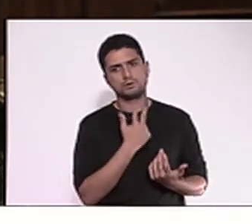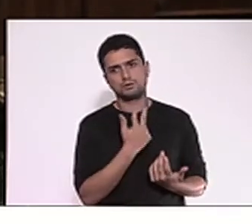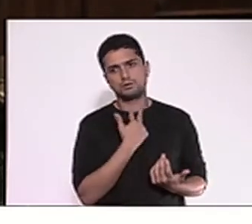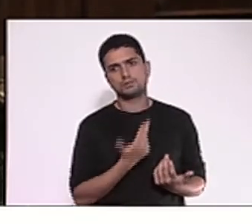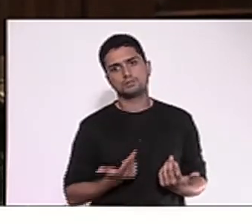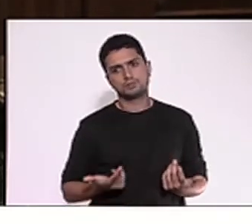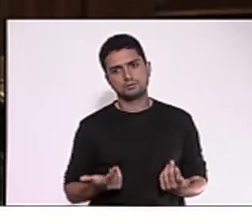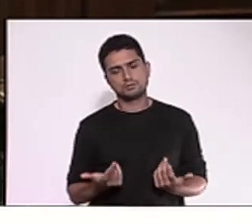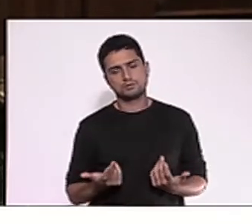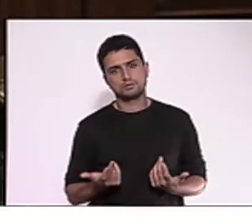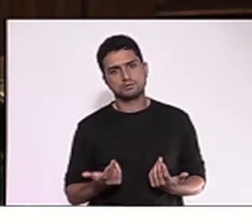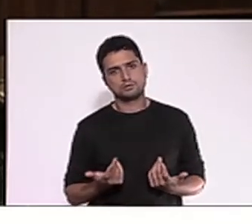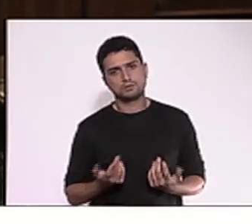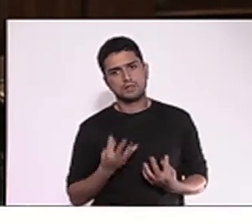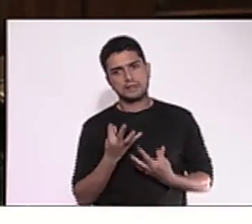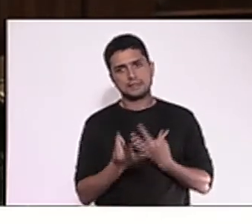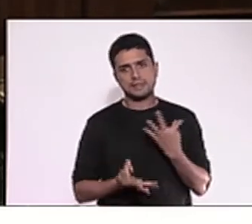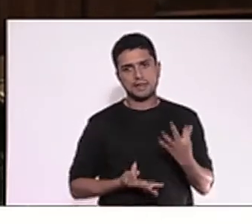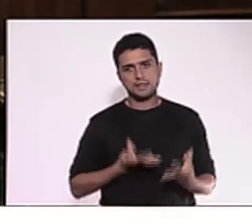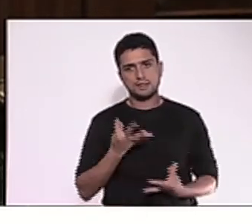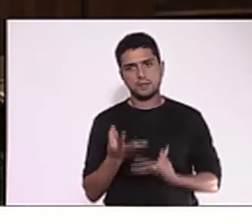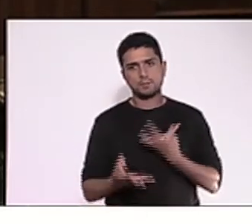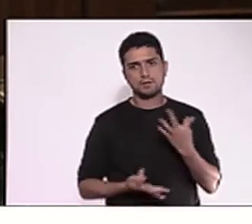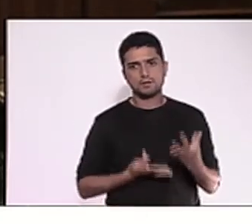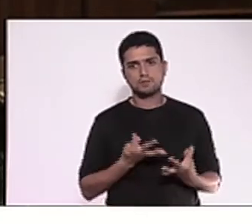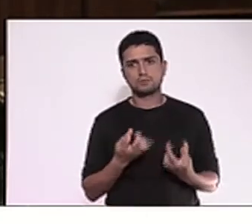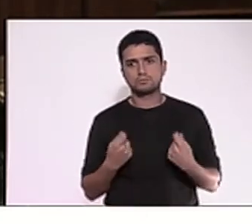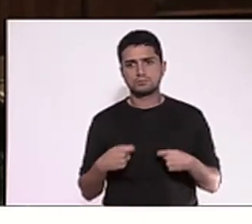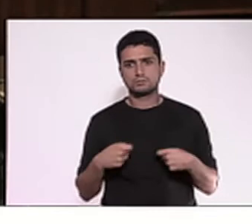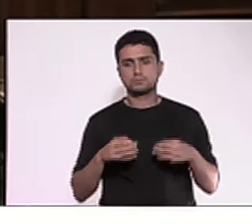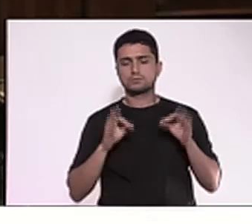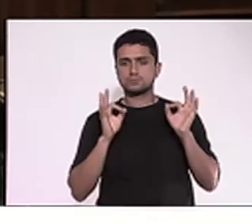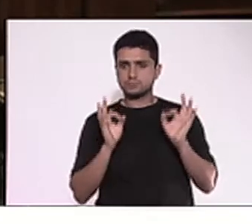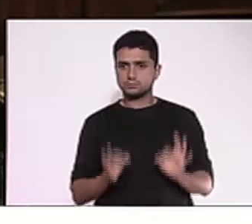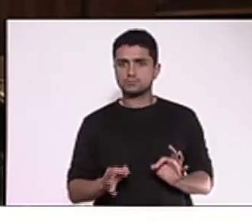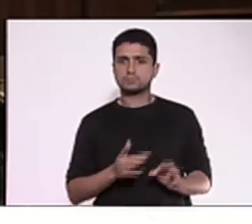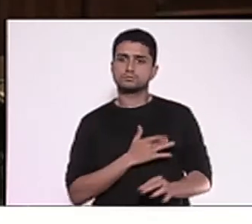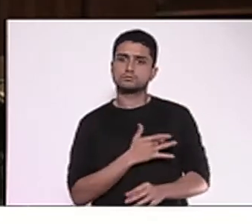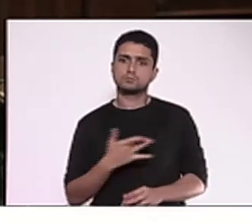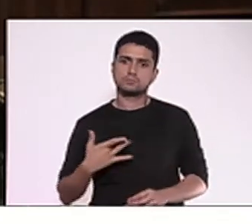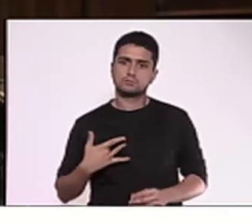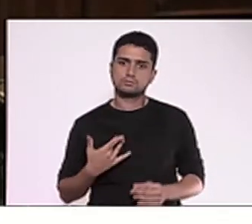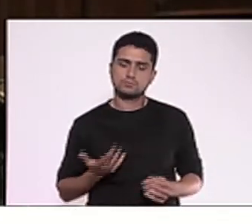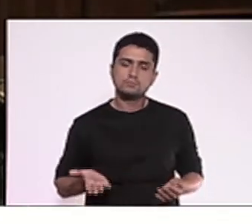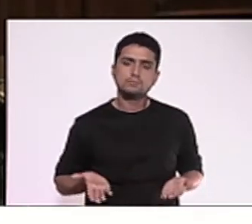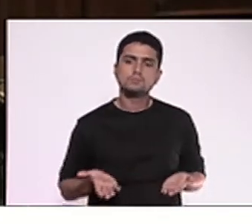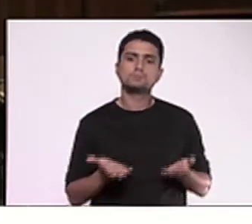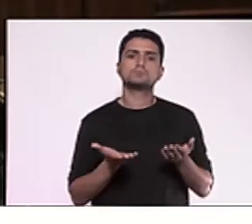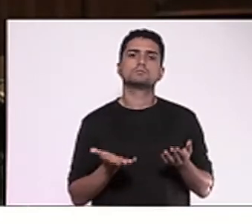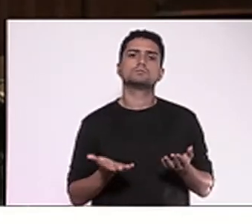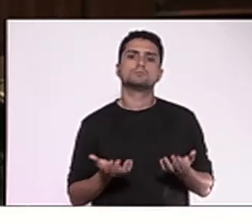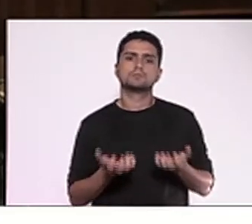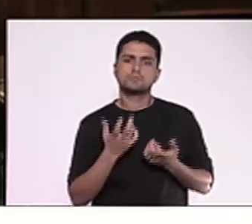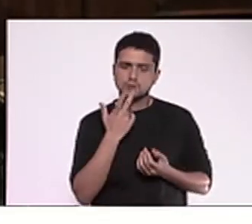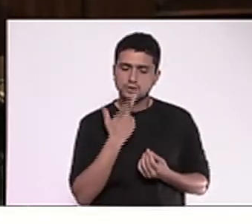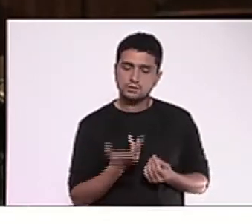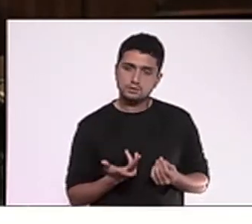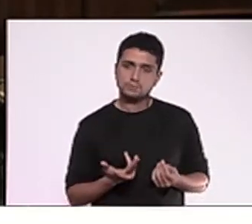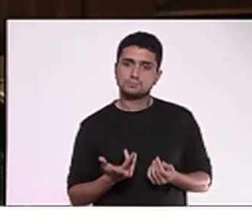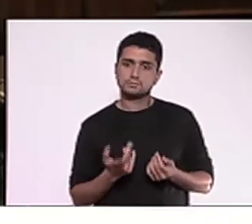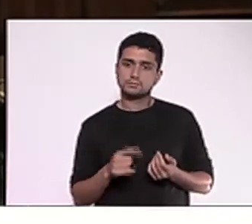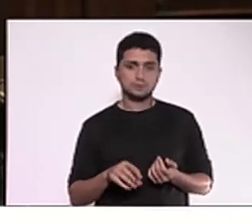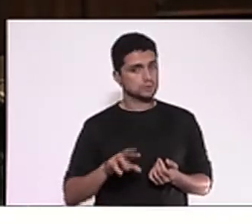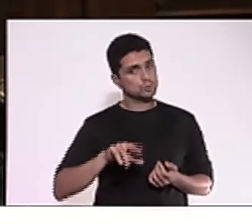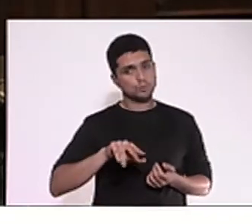em tratamento adequado a dependentes químicos. Portanto, eu quero aqui dizer que não tem vida fácil. Não tem vida fácil e quero